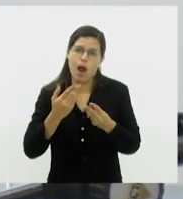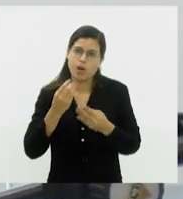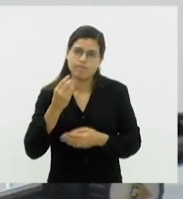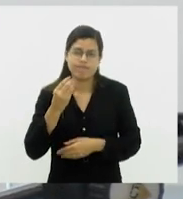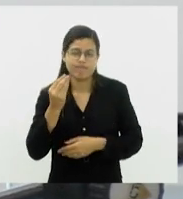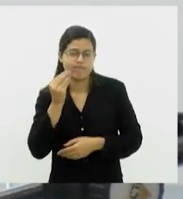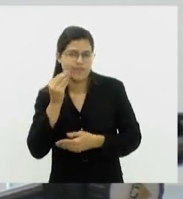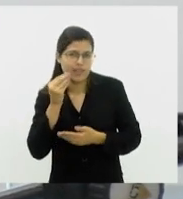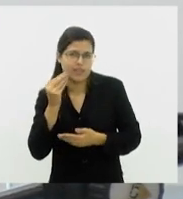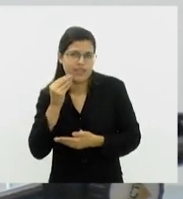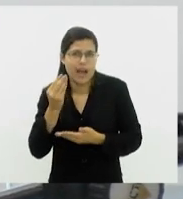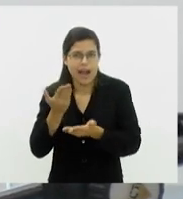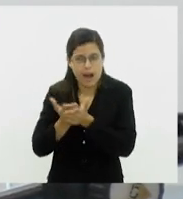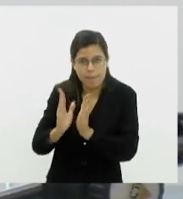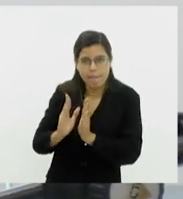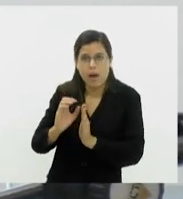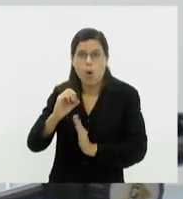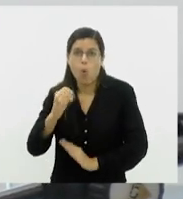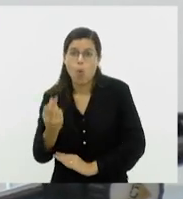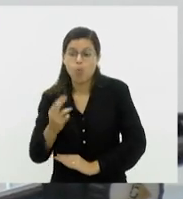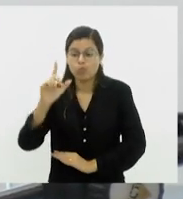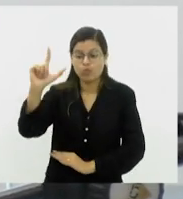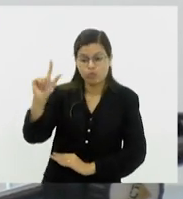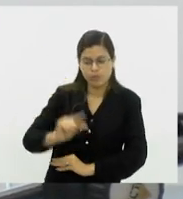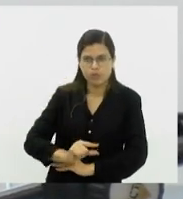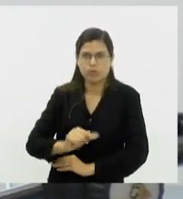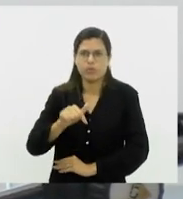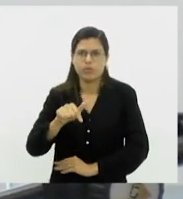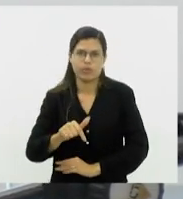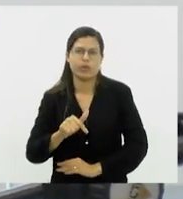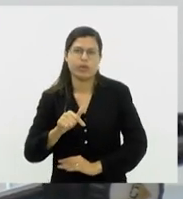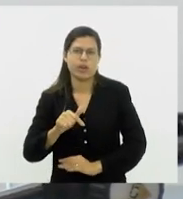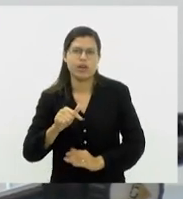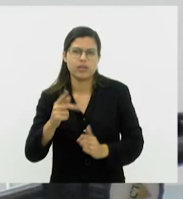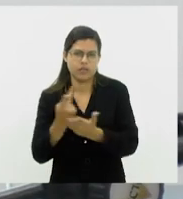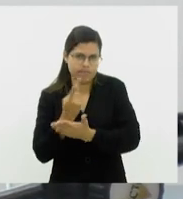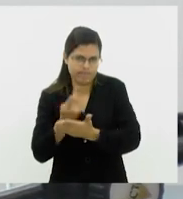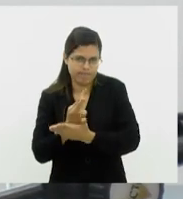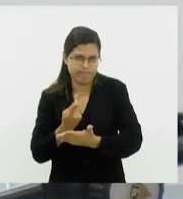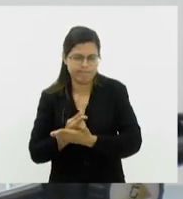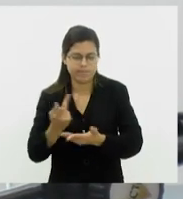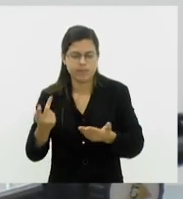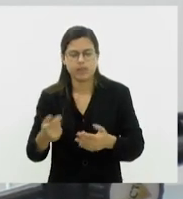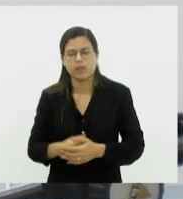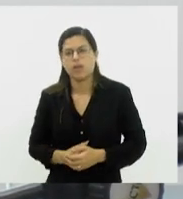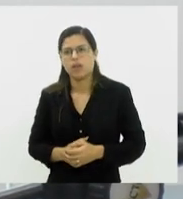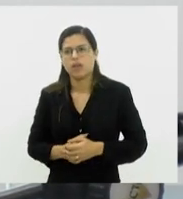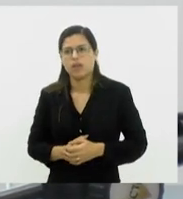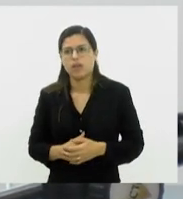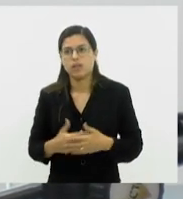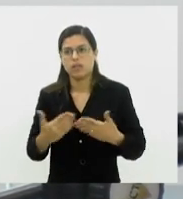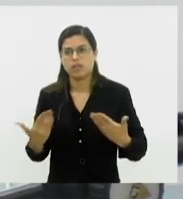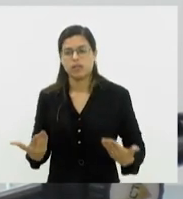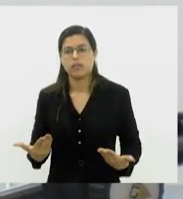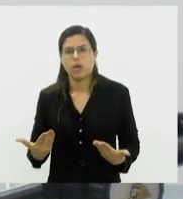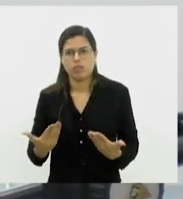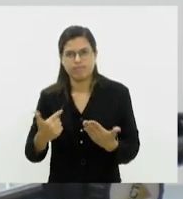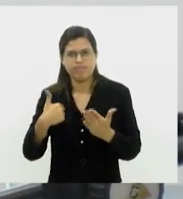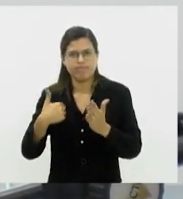diminuir muito essa questão das injustiças então eu eu vou aqui